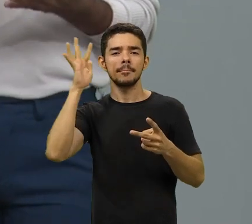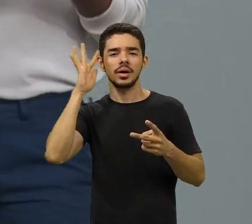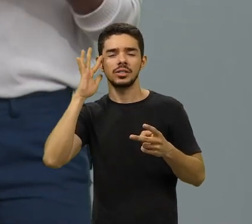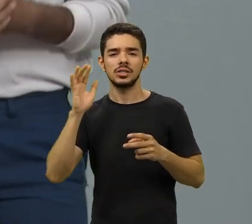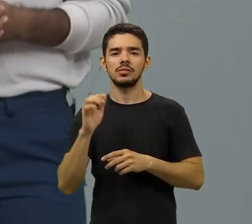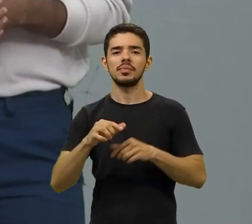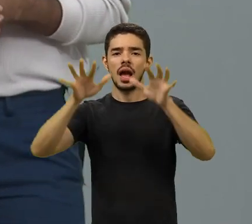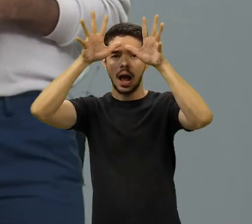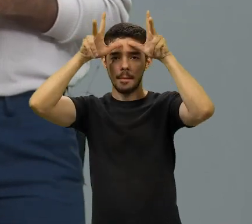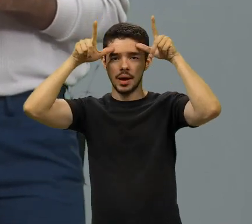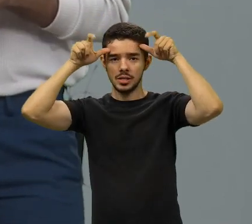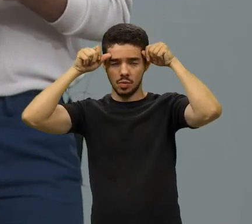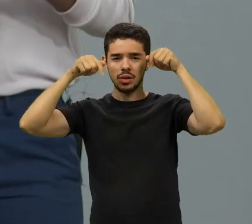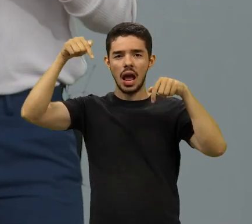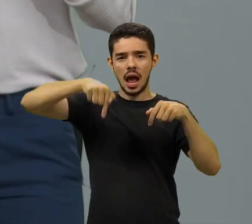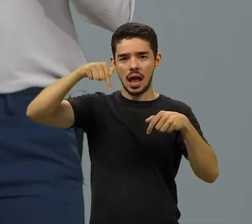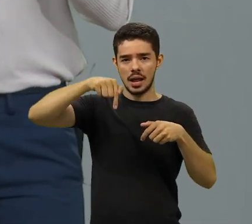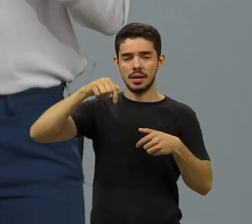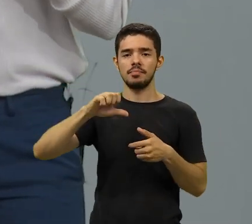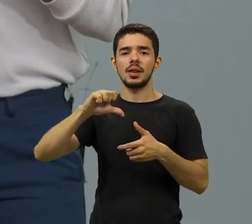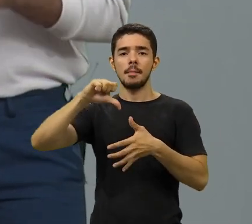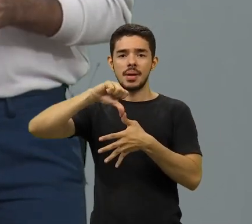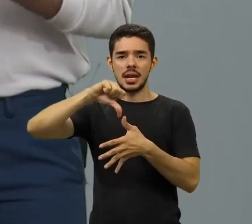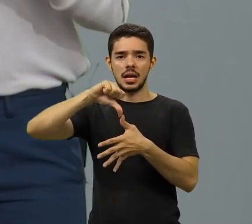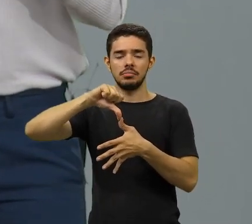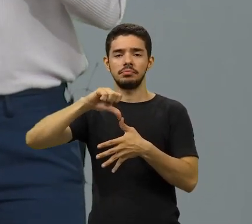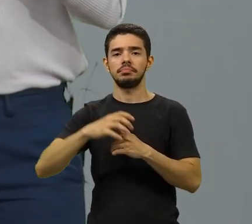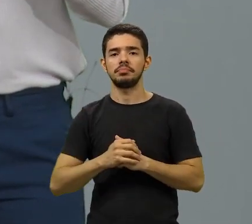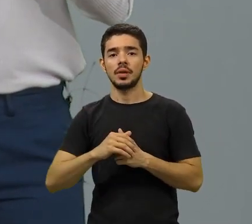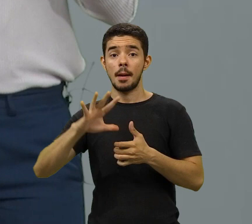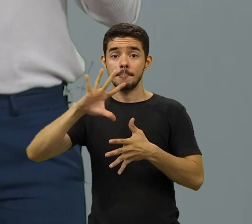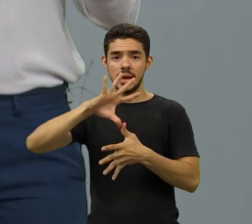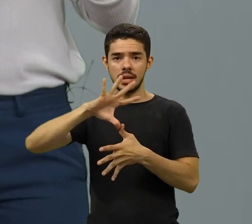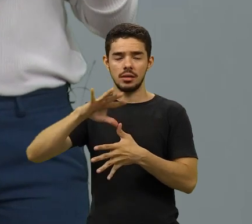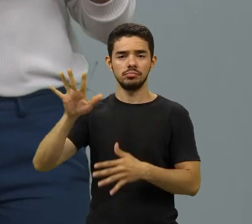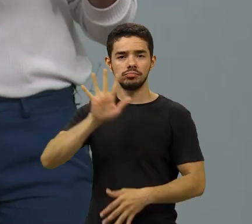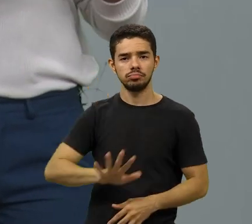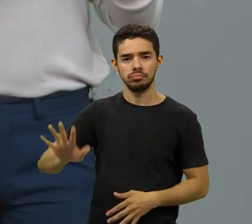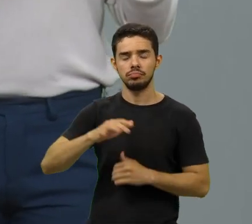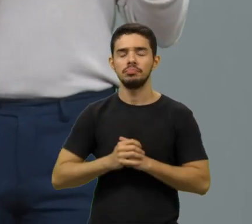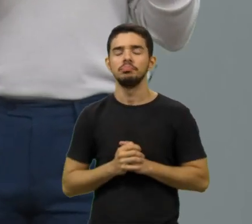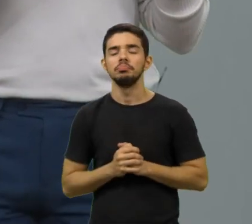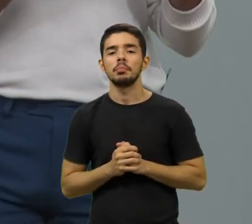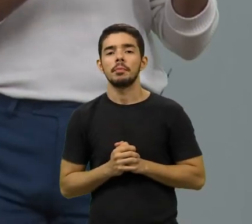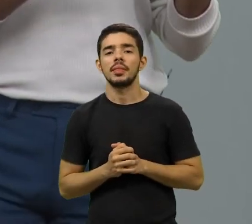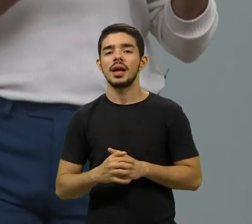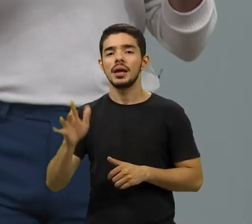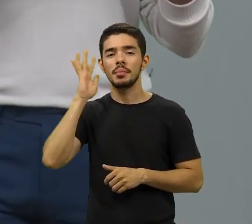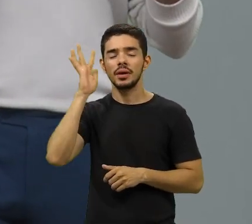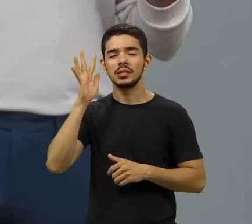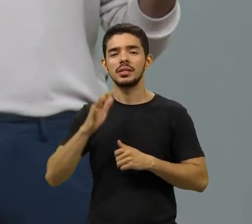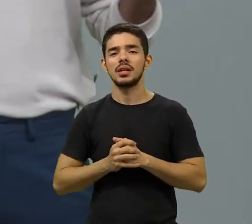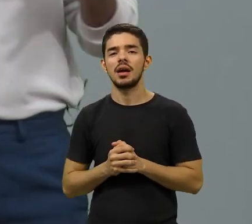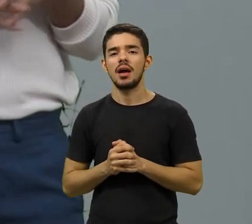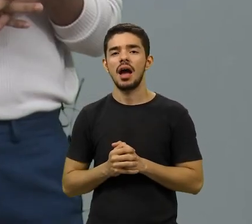né? Na parte sul do nosso continente. Imagine que a Amazônia é sustentada